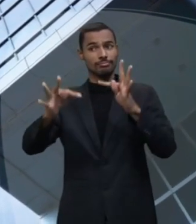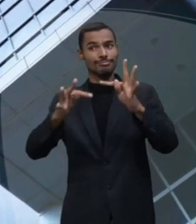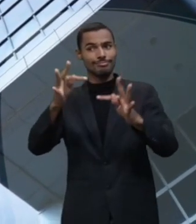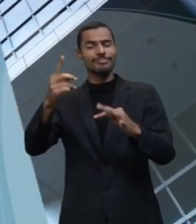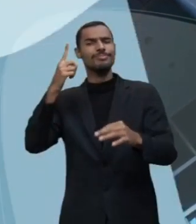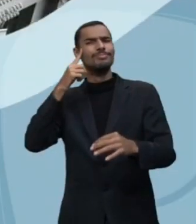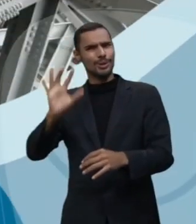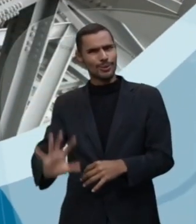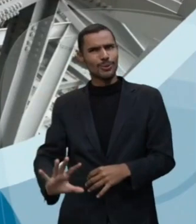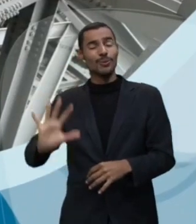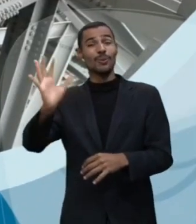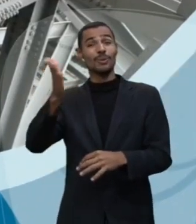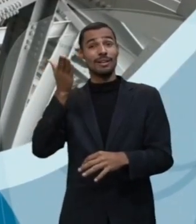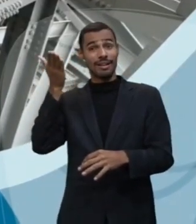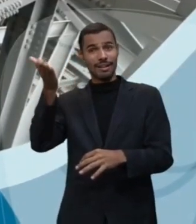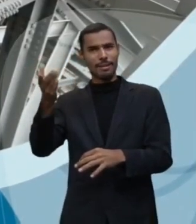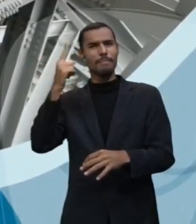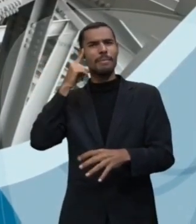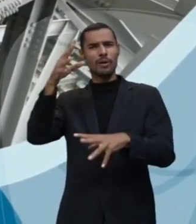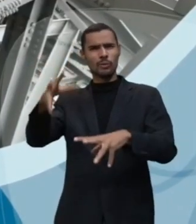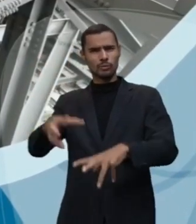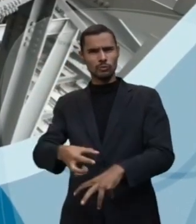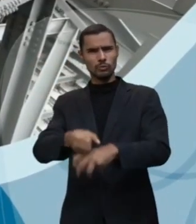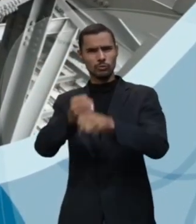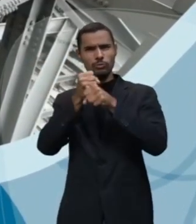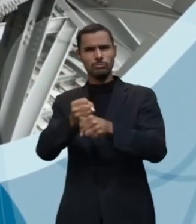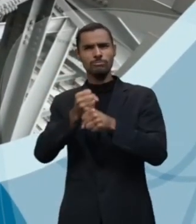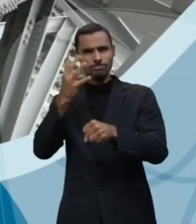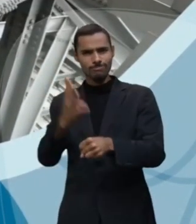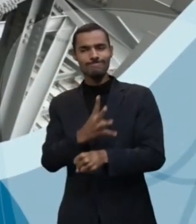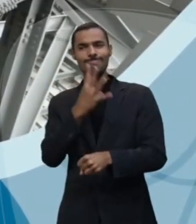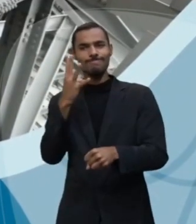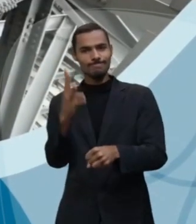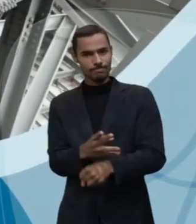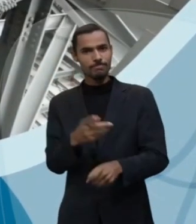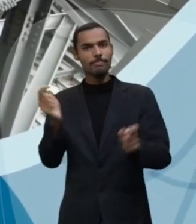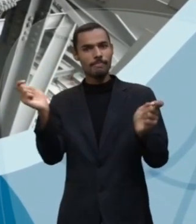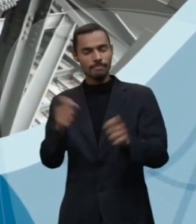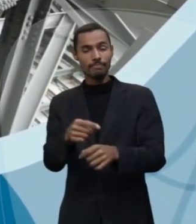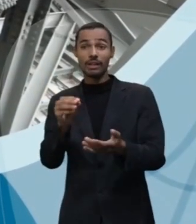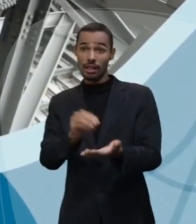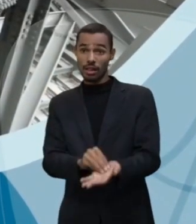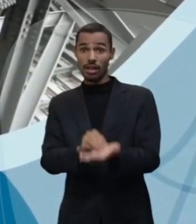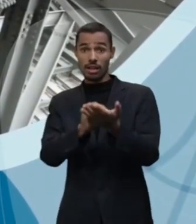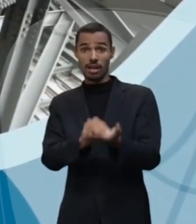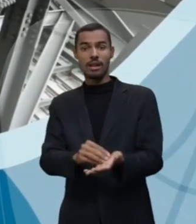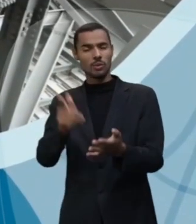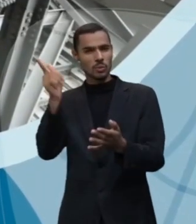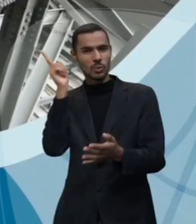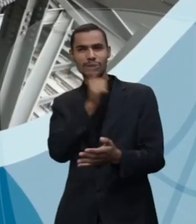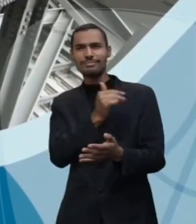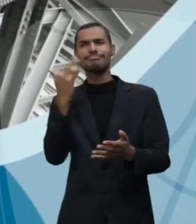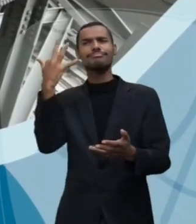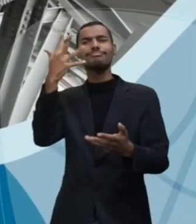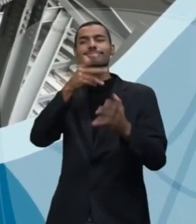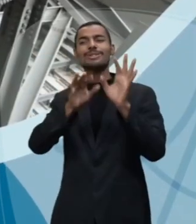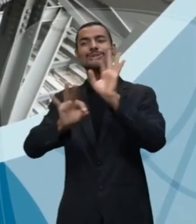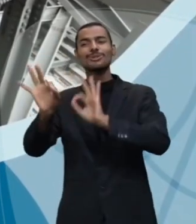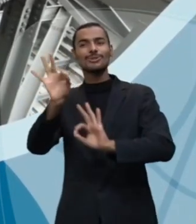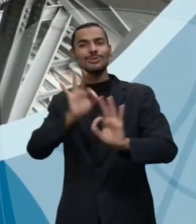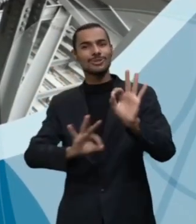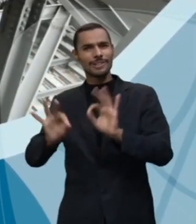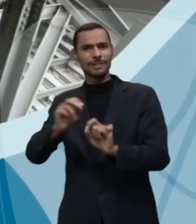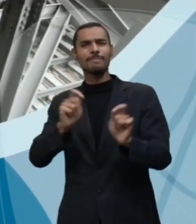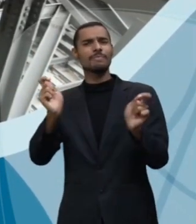Isso acontece porque esse material absorve muito bem os esforços. É considerado leve e oferece beleza às estruturas, o